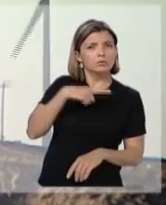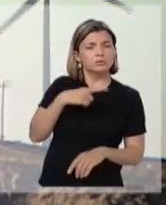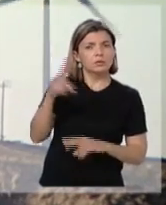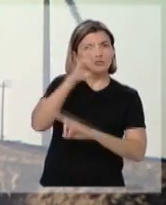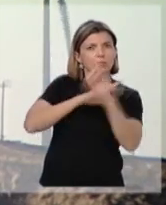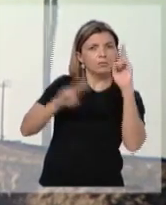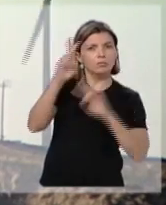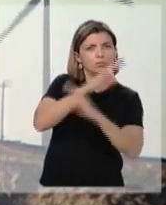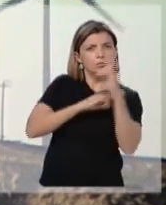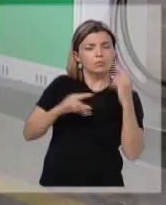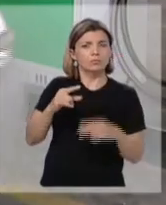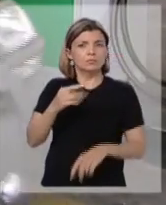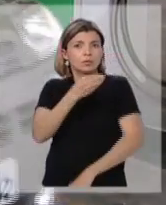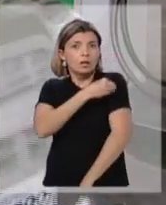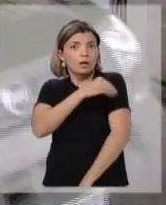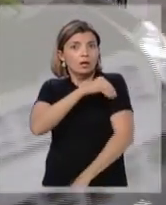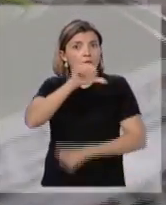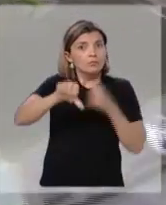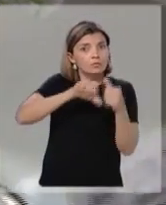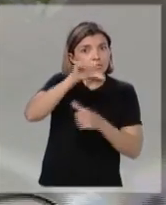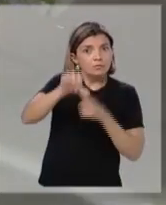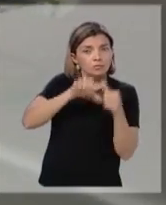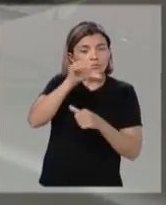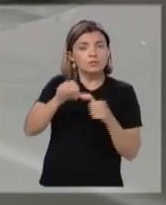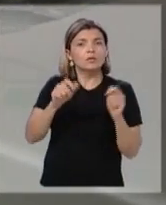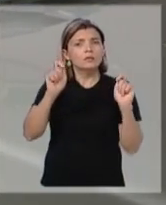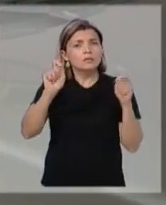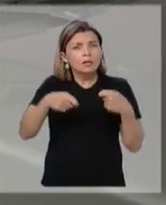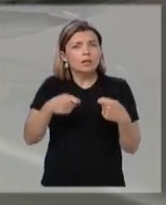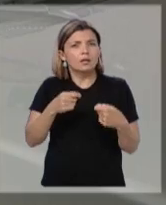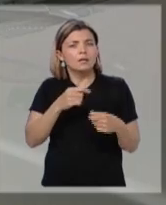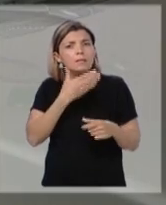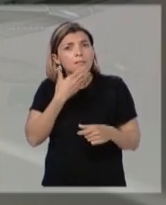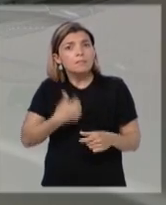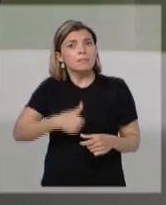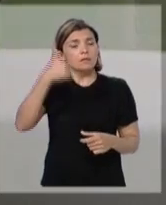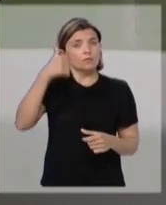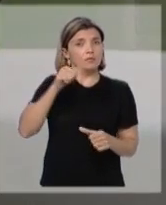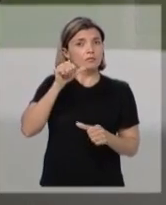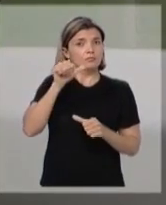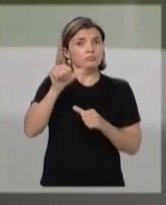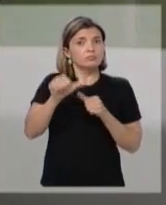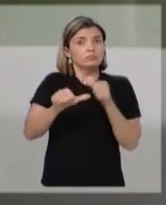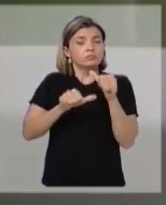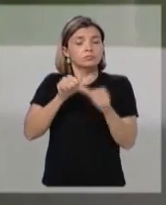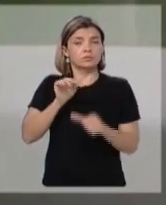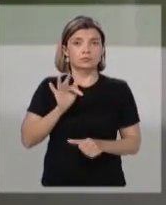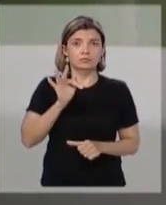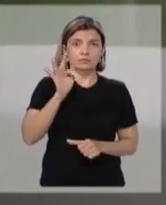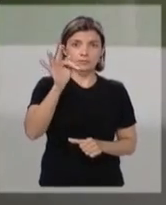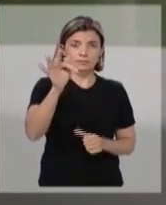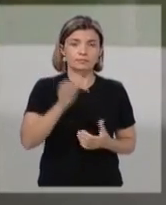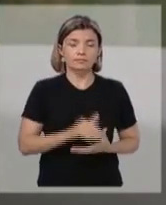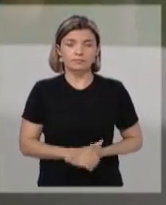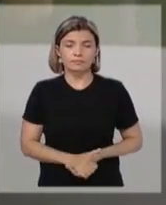aquelas provenientes do etanol, biodiesel e hidrogênio são alternativas viáveis e sustentáveis.